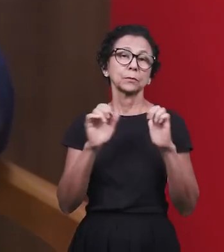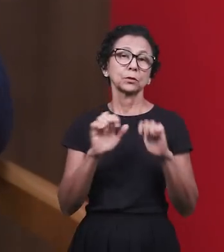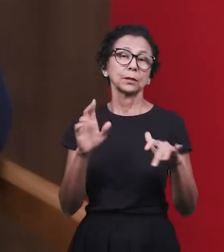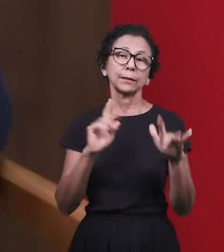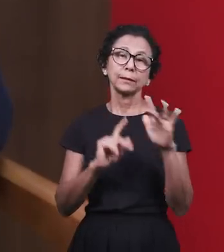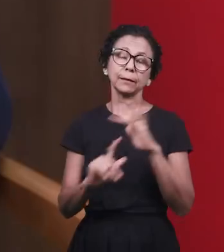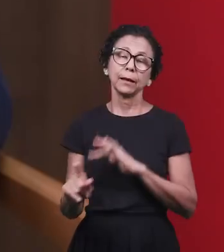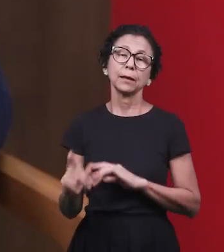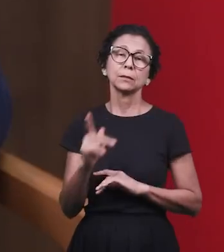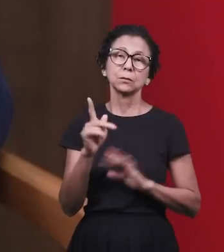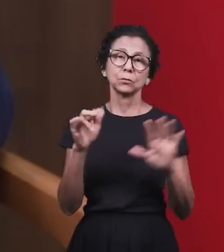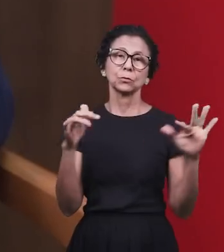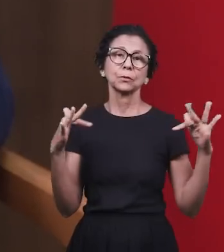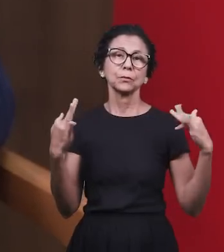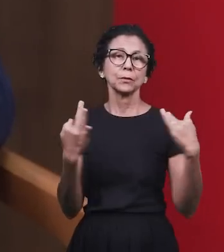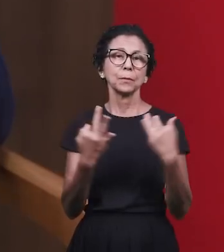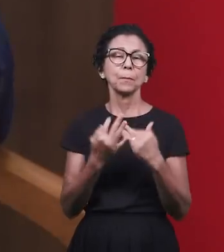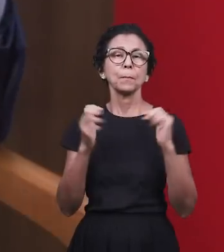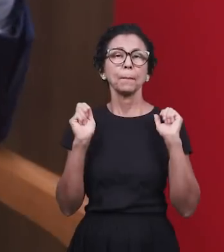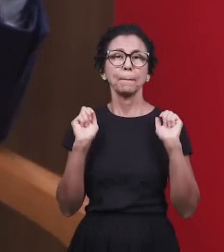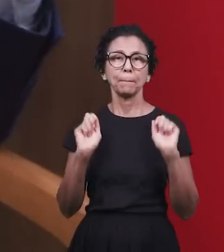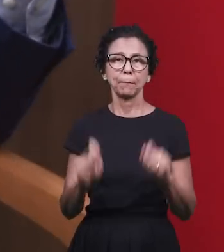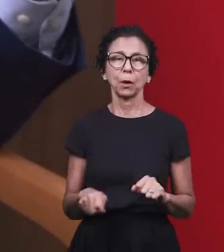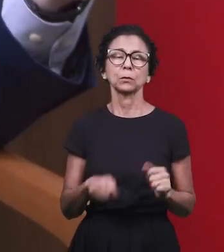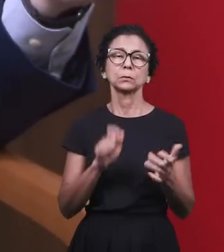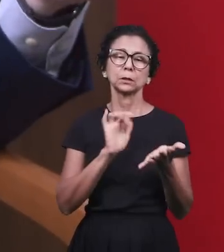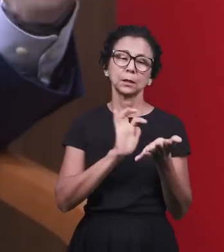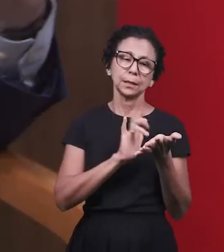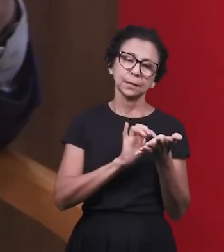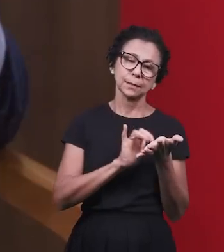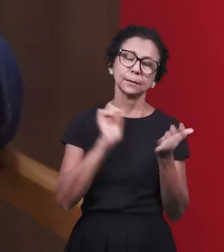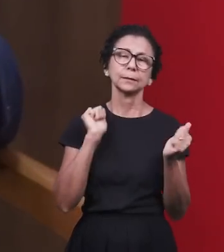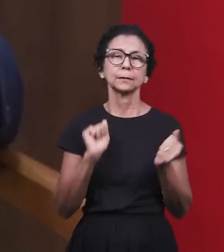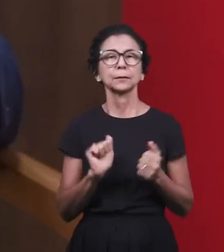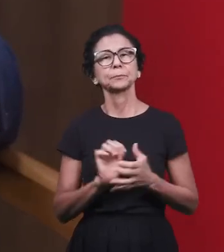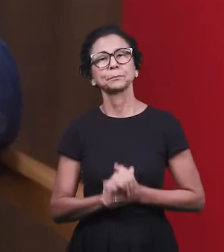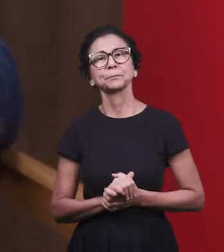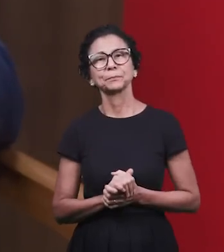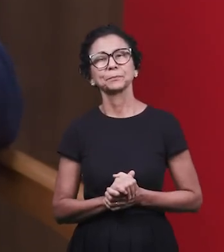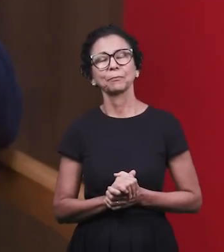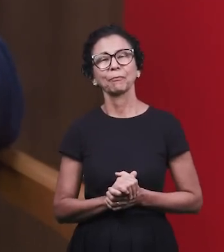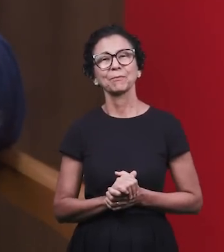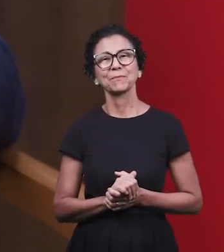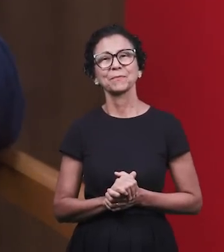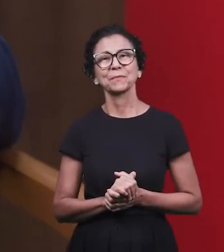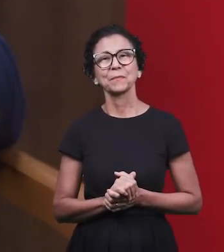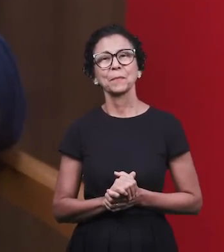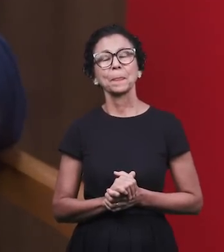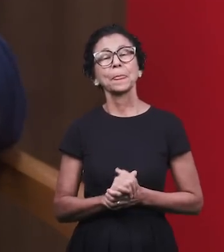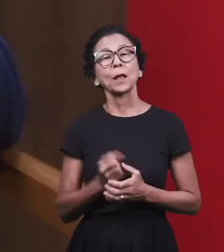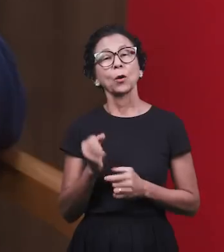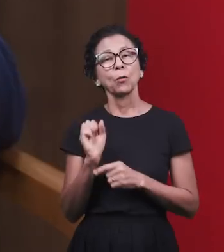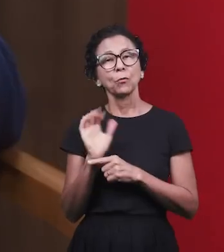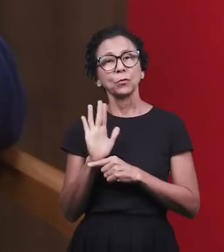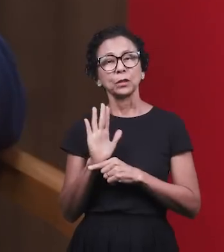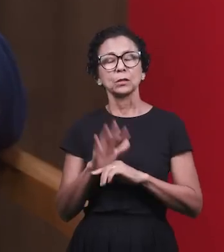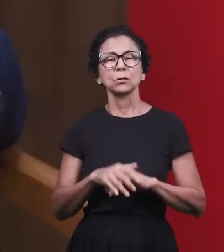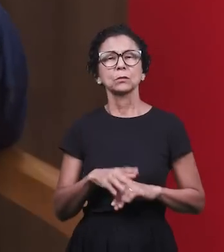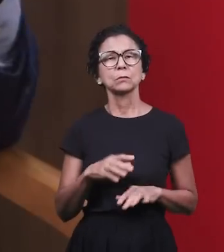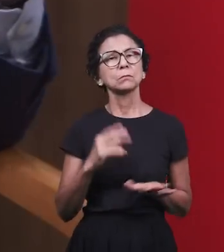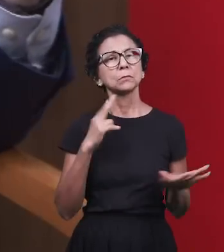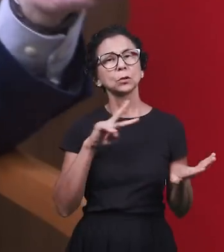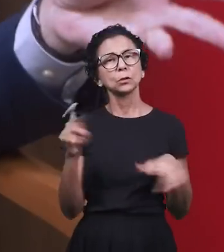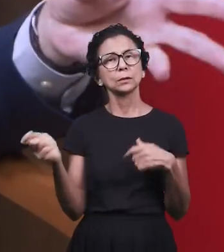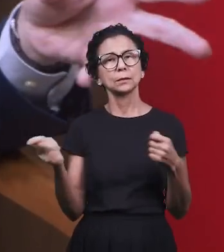tanto por mensagem escrita como por vídeo. Toda semana nós selecionamos algumas